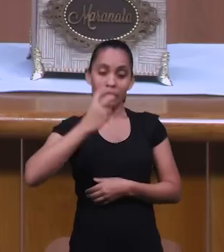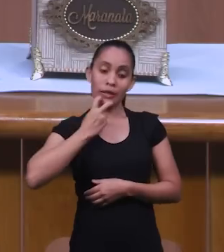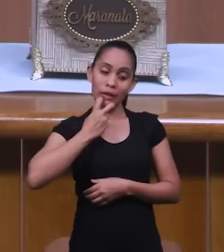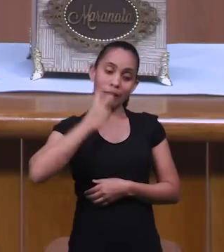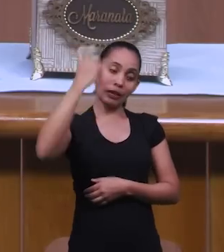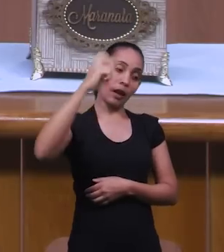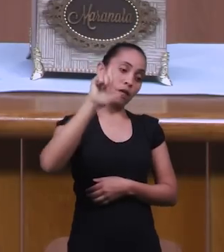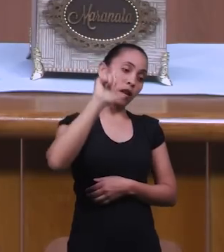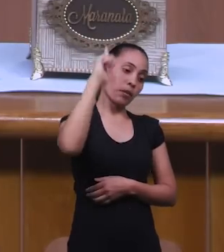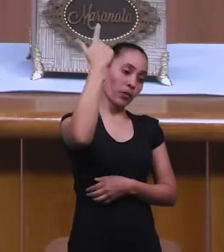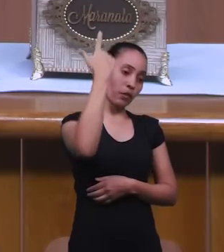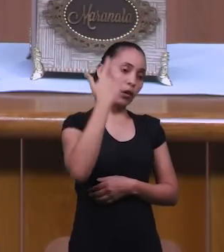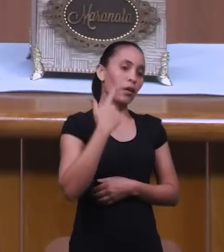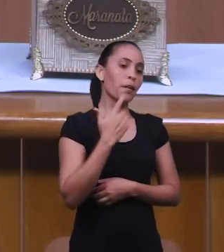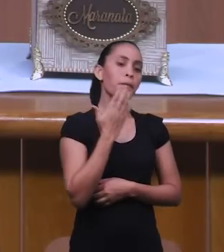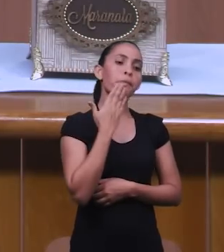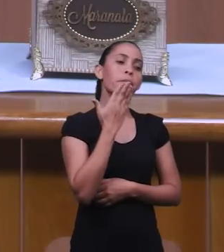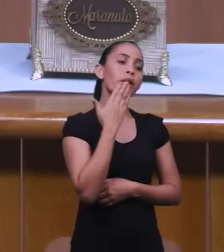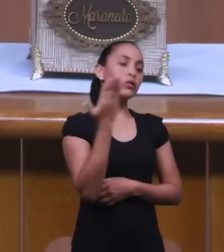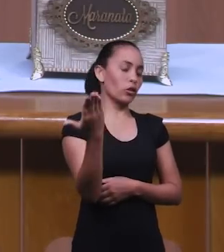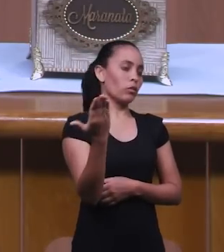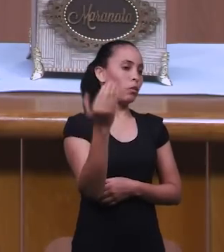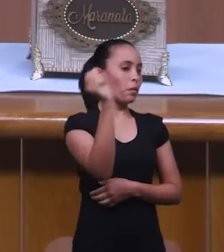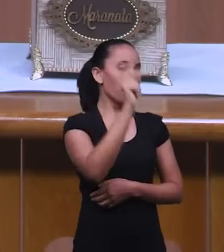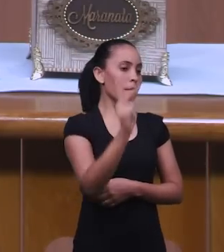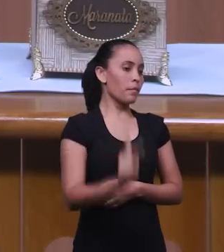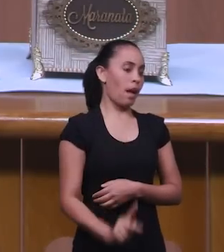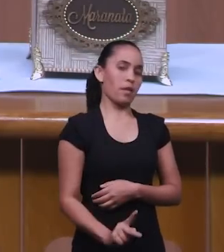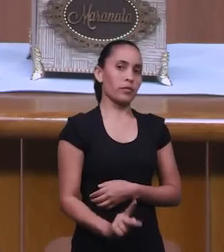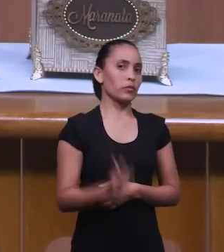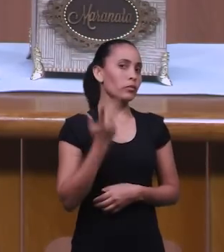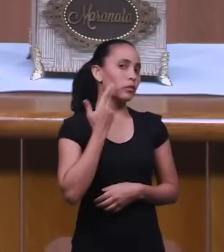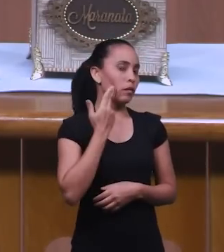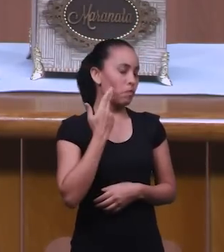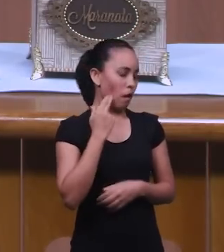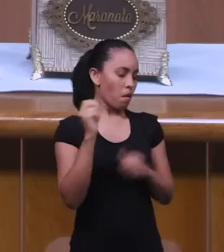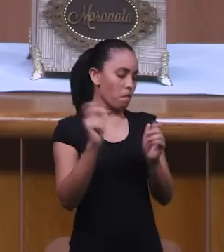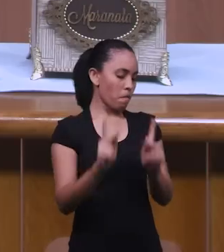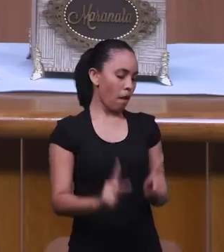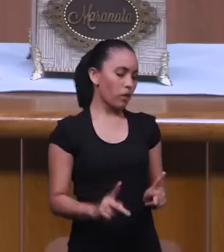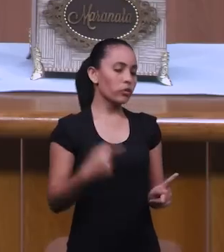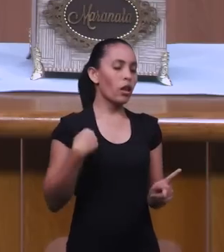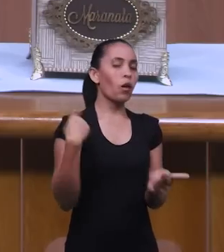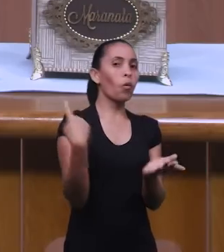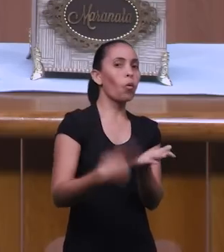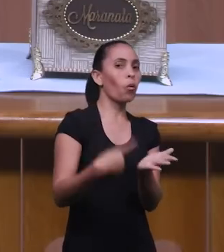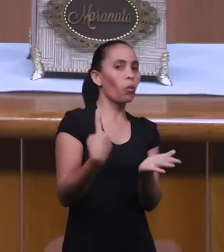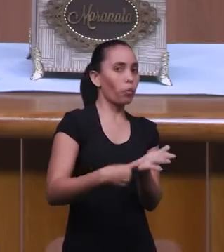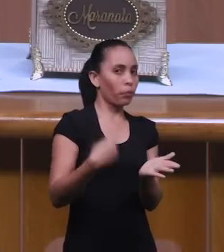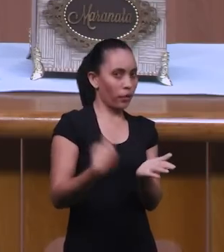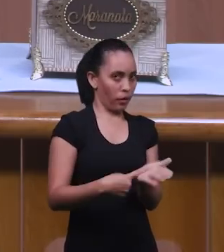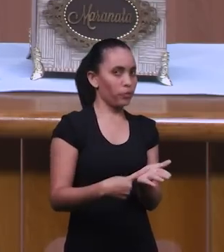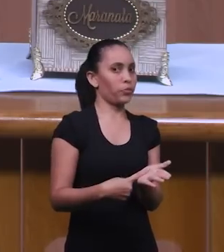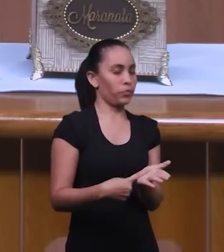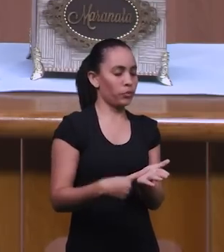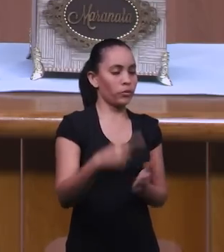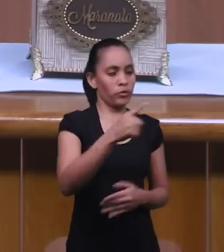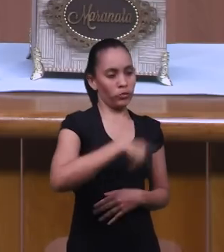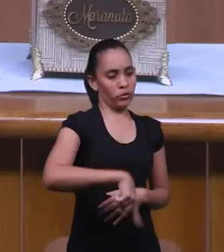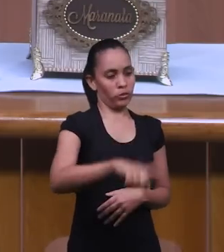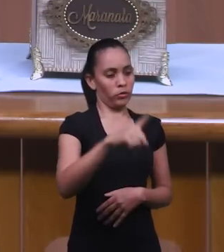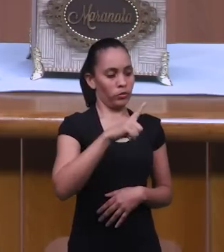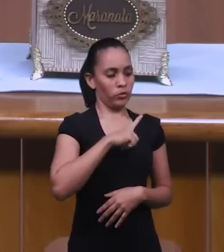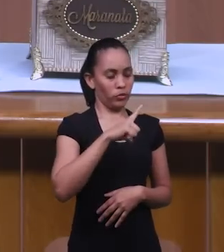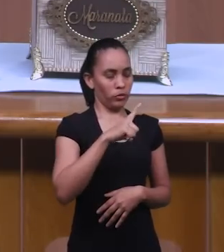gritava para o de fora, pedindo as condições de paz. E normalmente as condições de paz eram um acordo em que